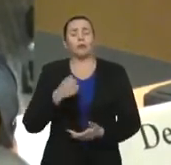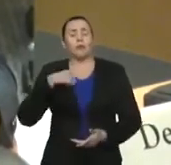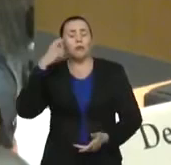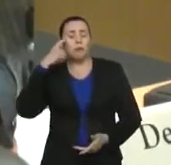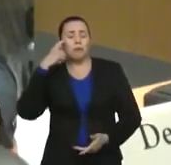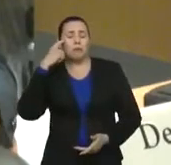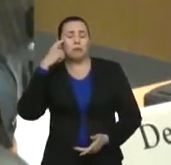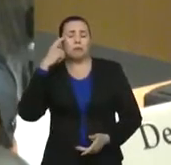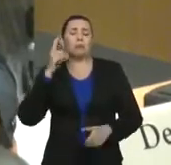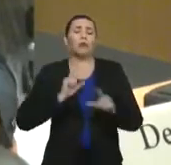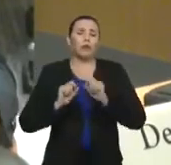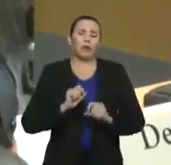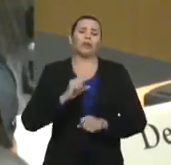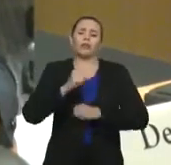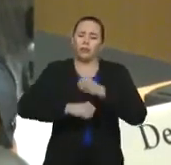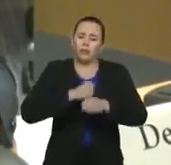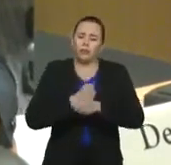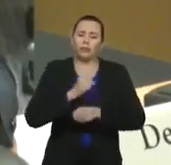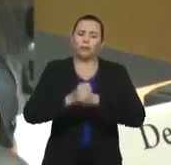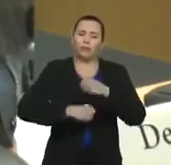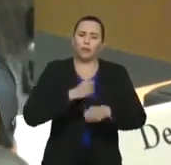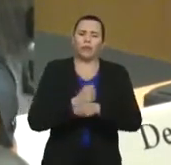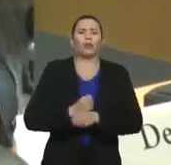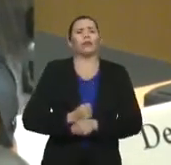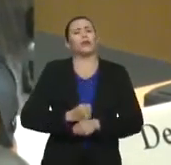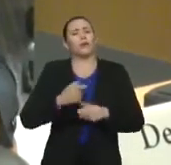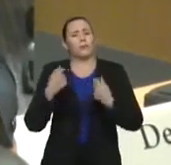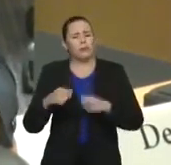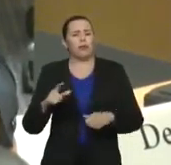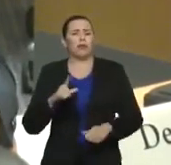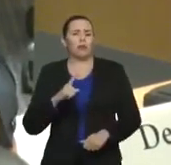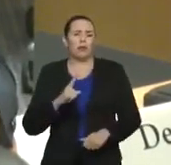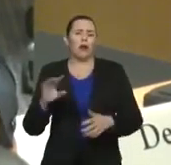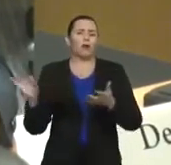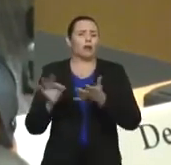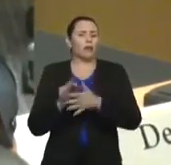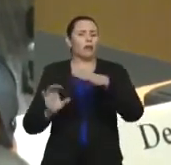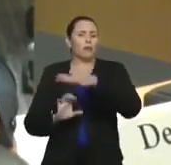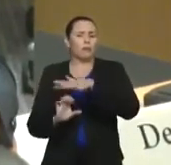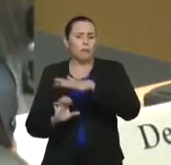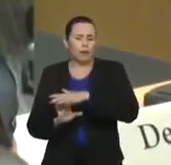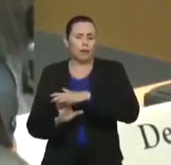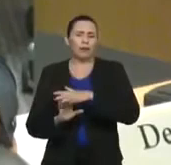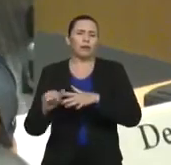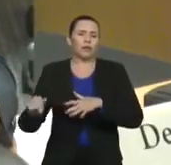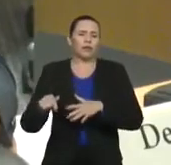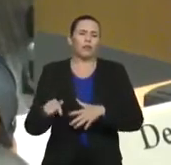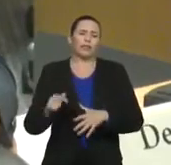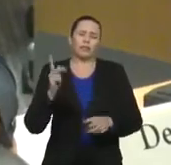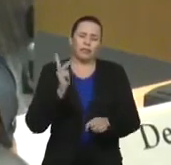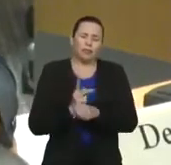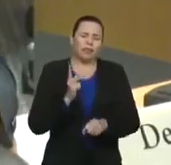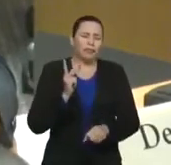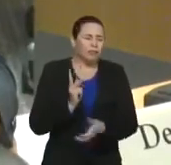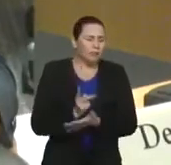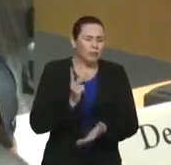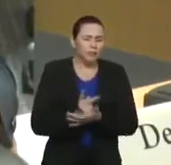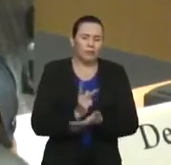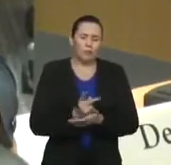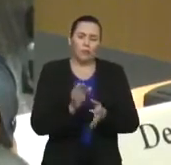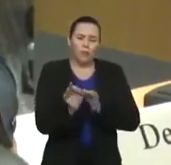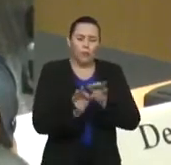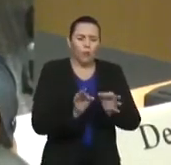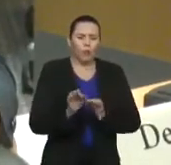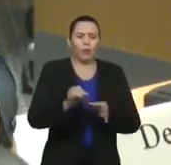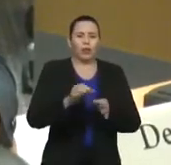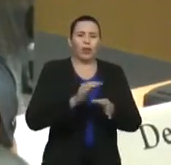as devidas correções sem ter essa preocupação em fazer ela paliativa só para aquele período de inverno. Teria